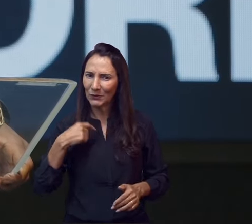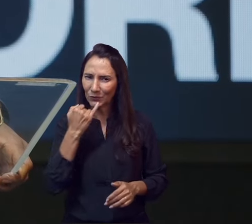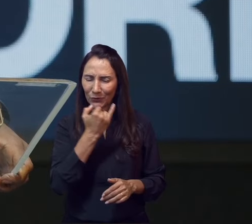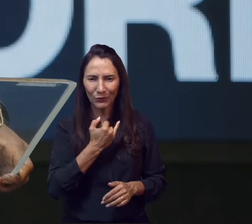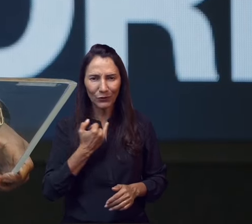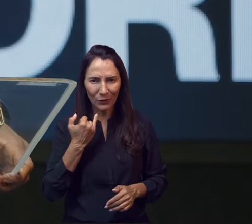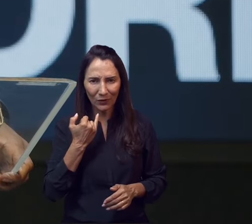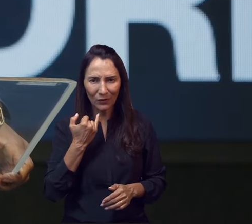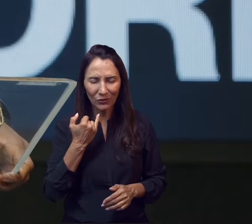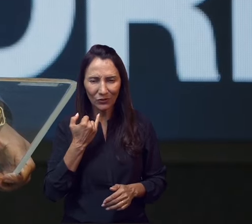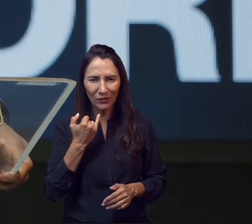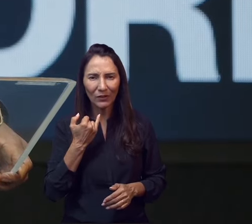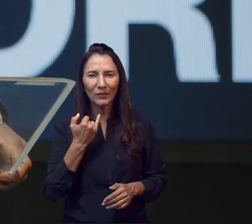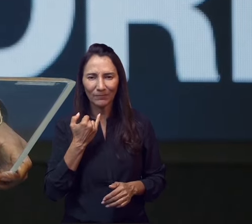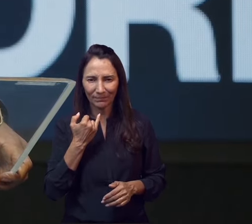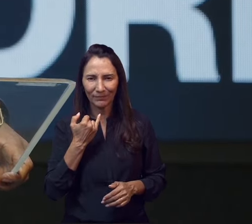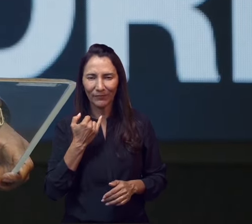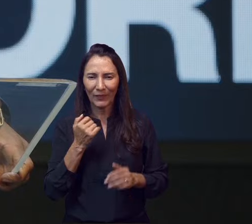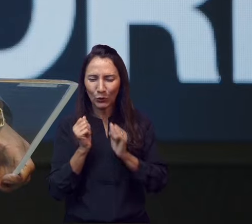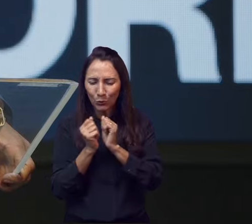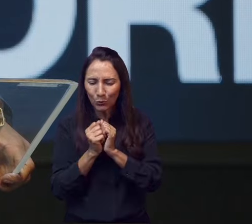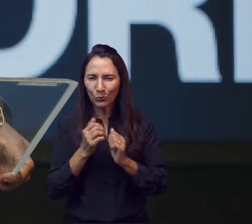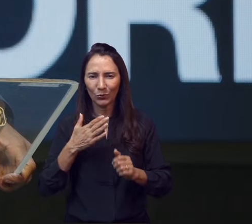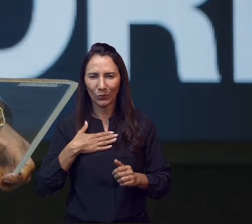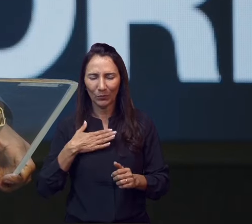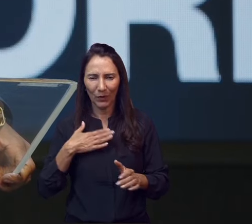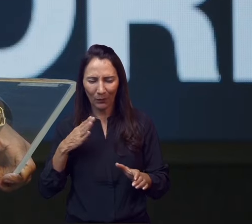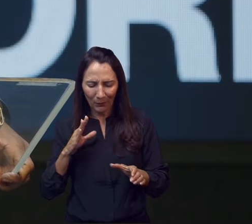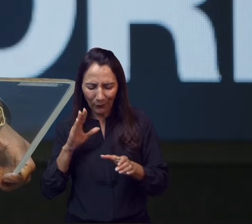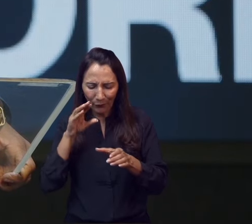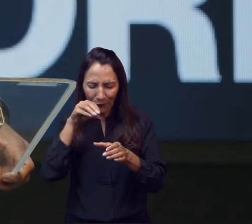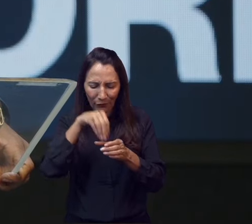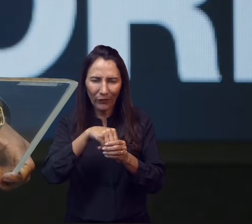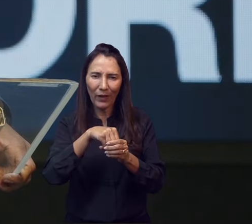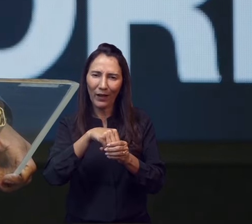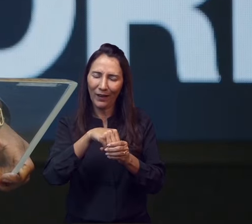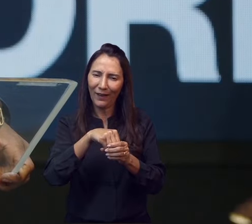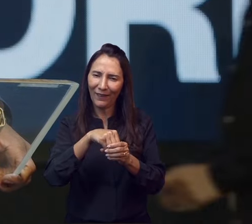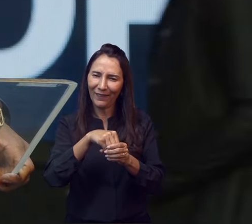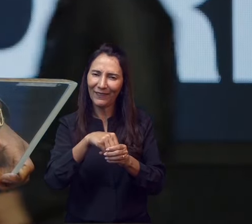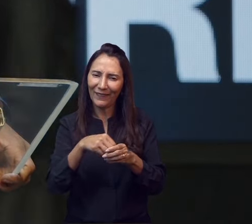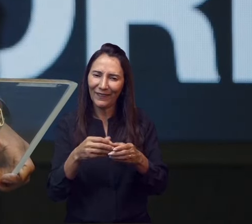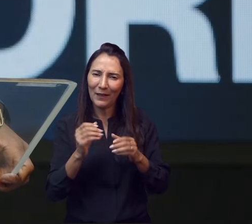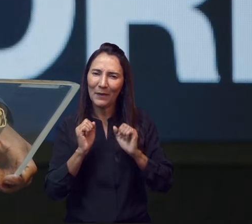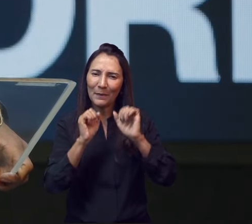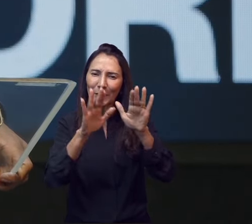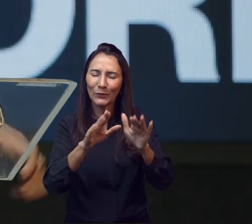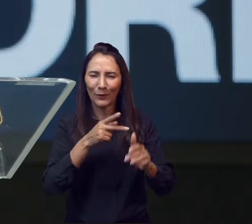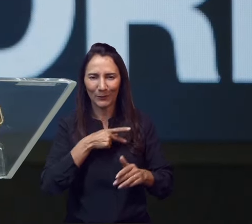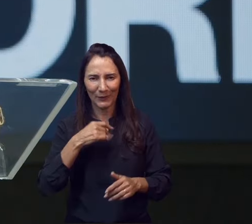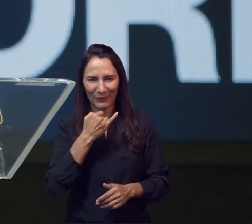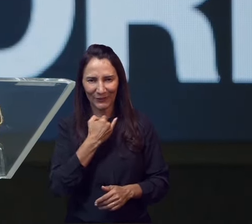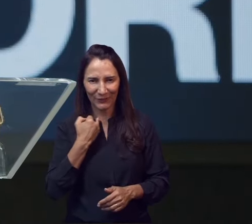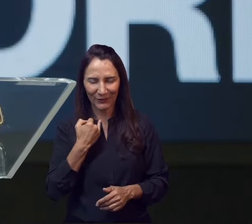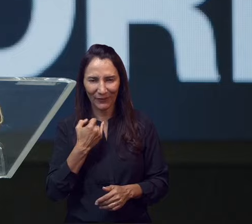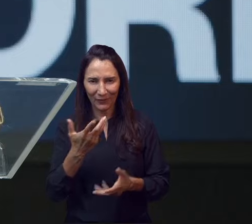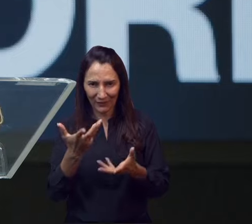Linhares Semeando junto comigo uma oferta de honra em um nome do Senhor Jesus